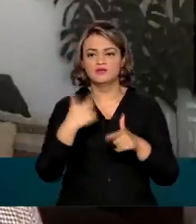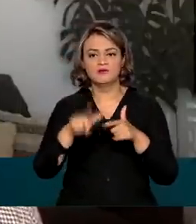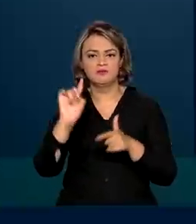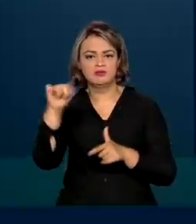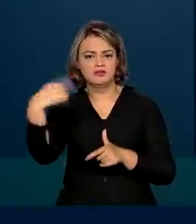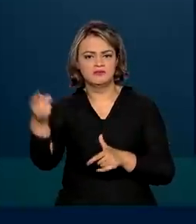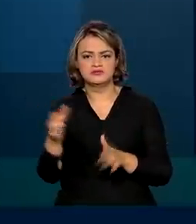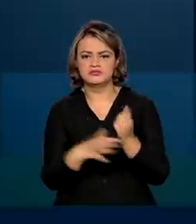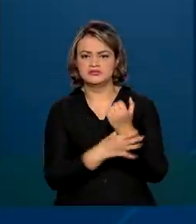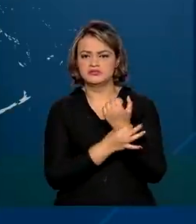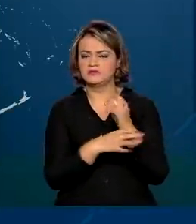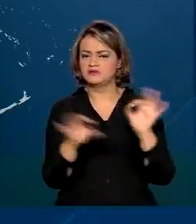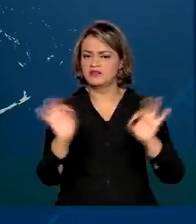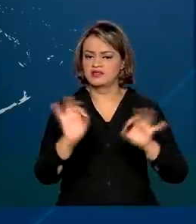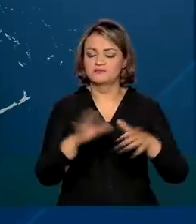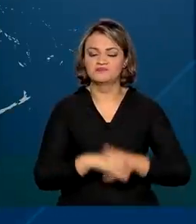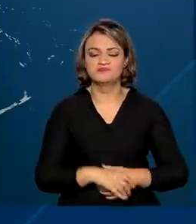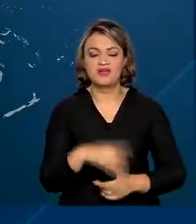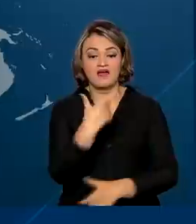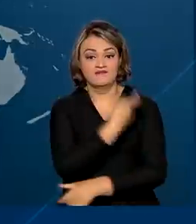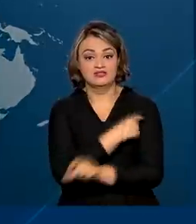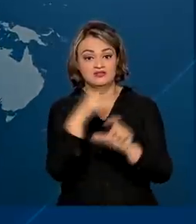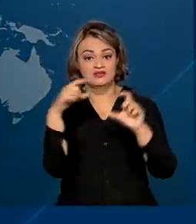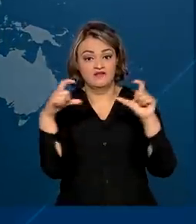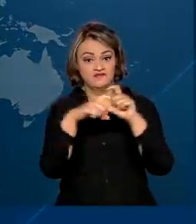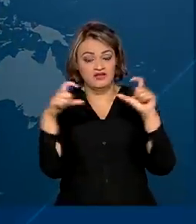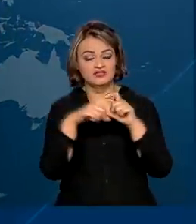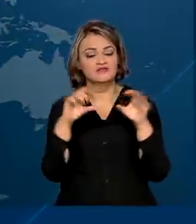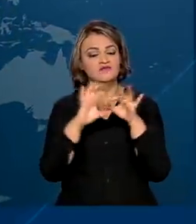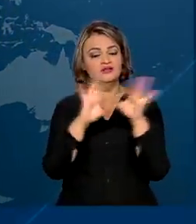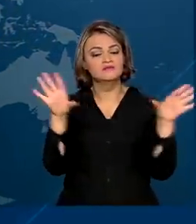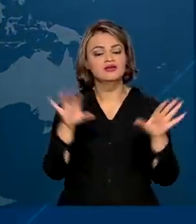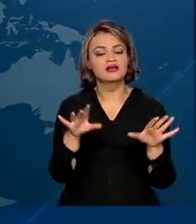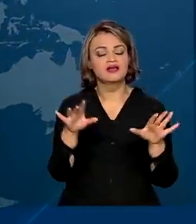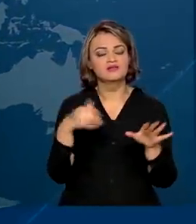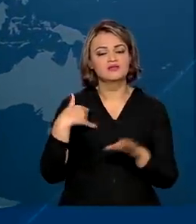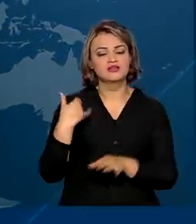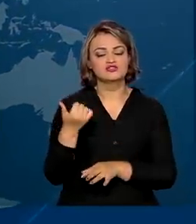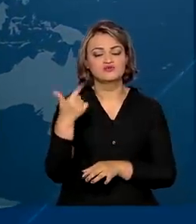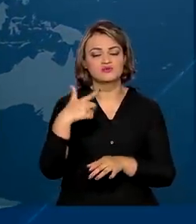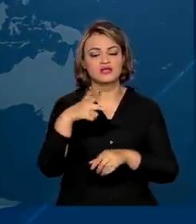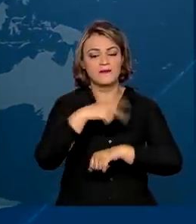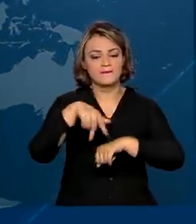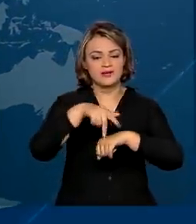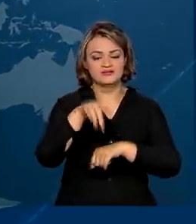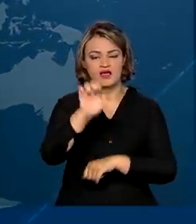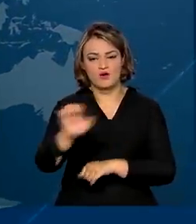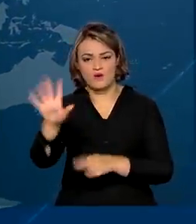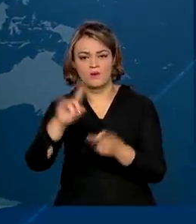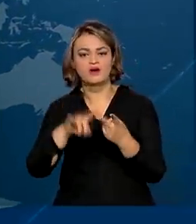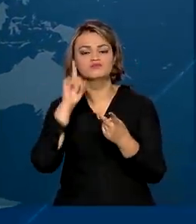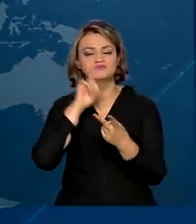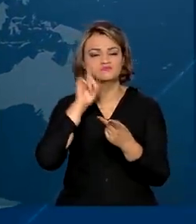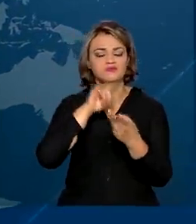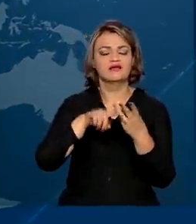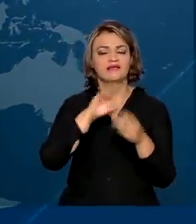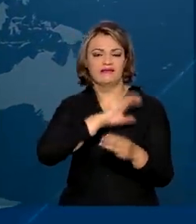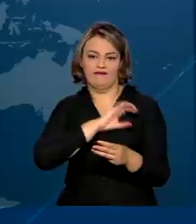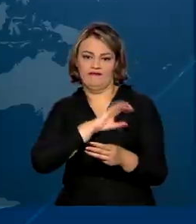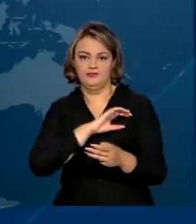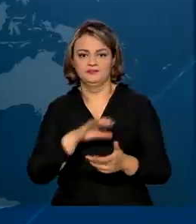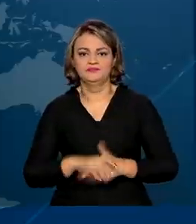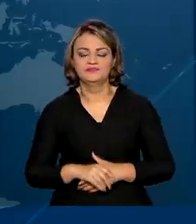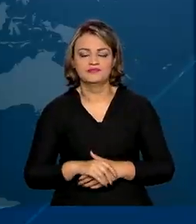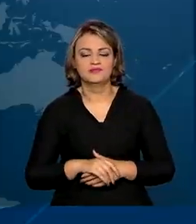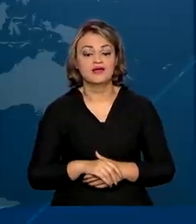adicional de segurança a vacina da fa ser também foi autorizada para uso a partir dos 12 anos na Europa Estados Unidos e Canadá